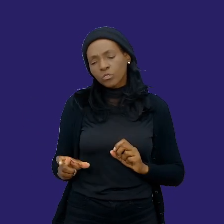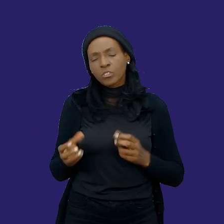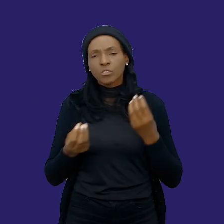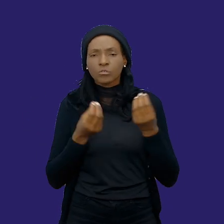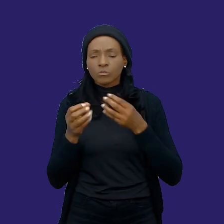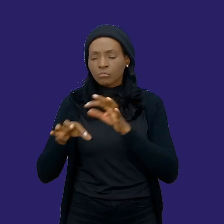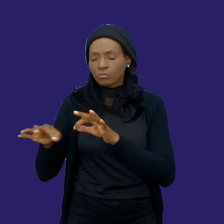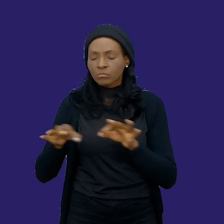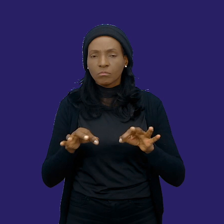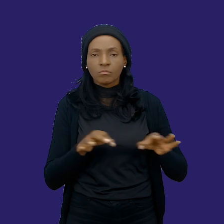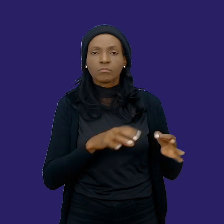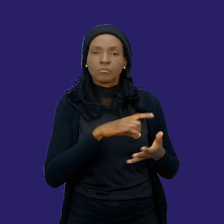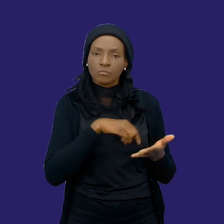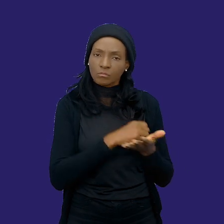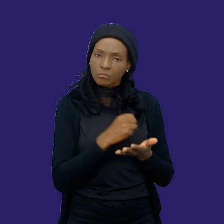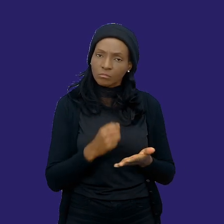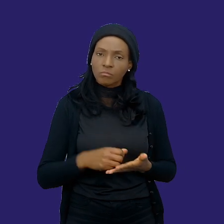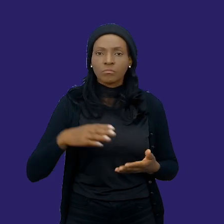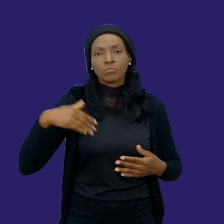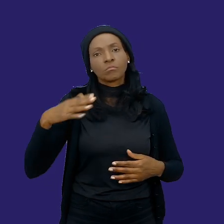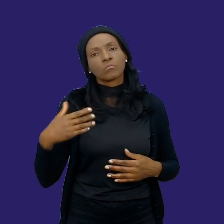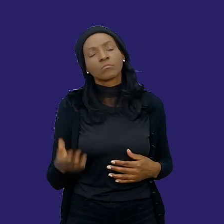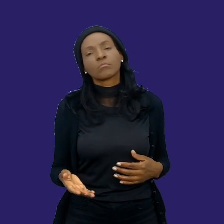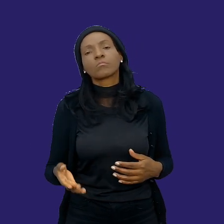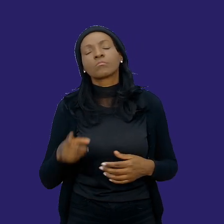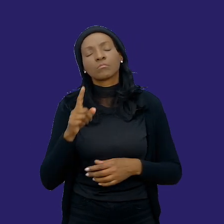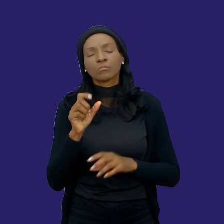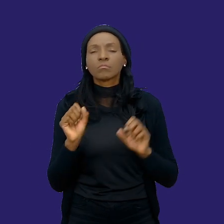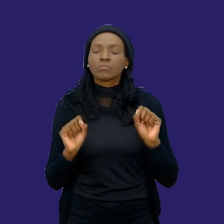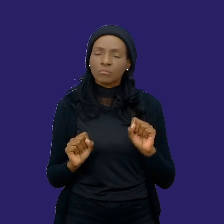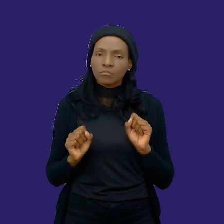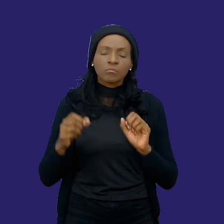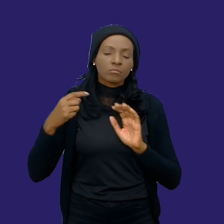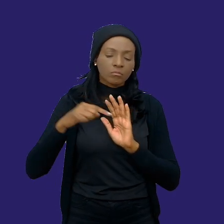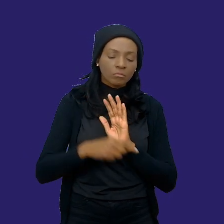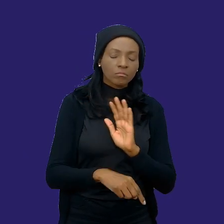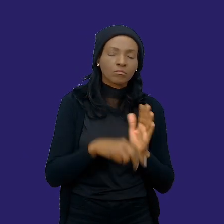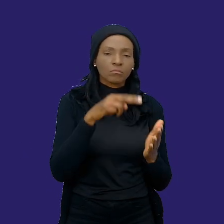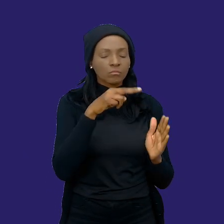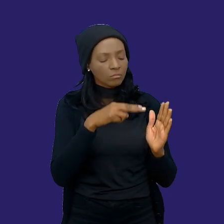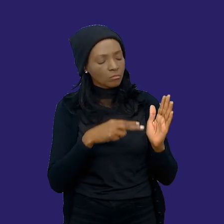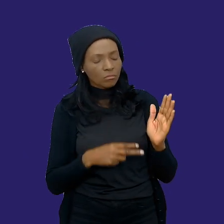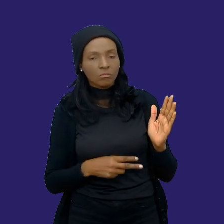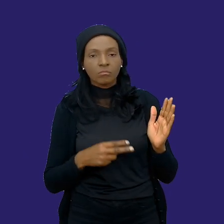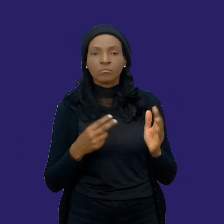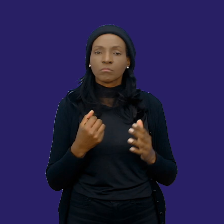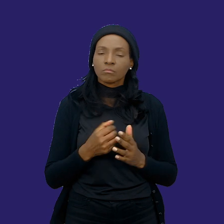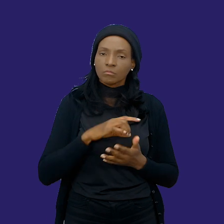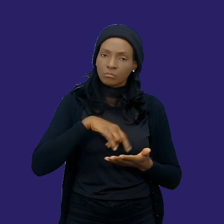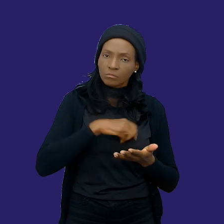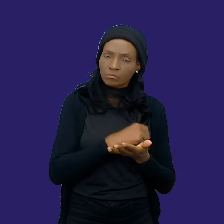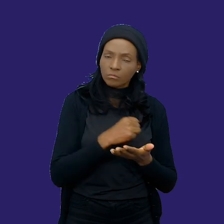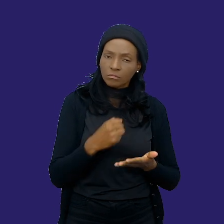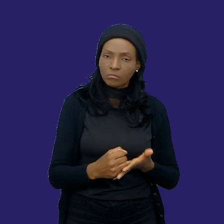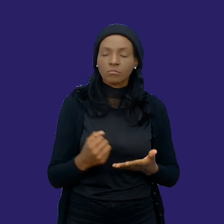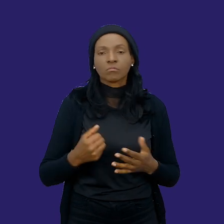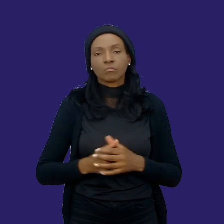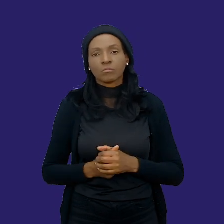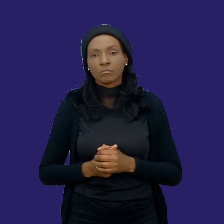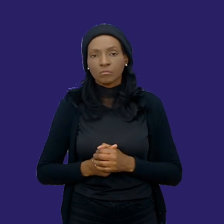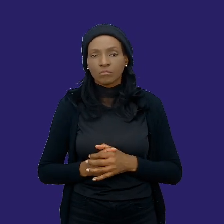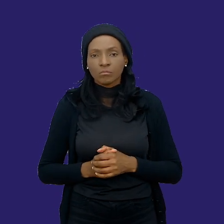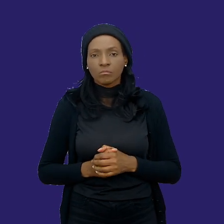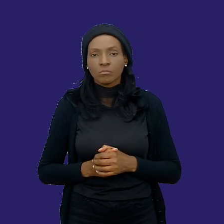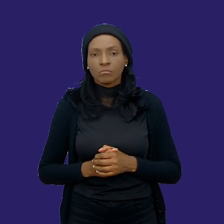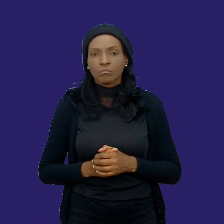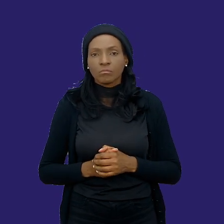organiza. Depois, com seus pares, vocês podem aprofundar na leitura deste documento